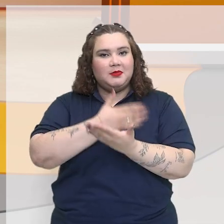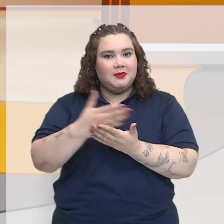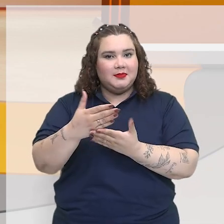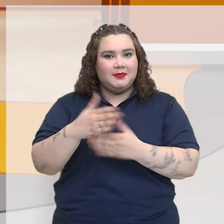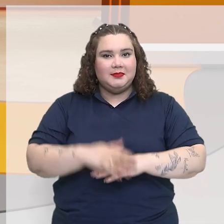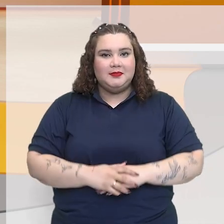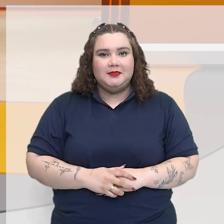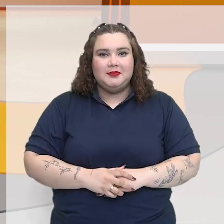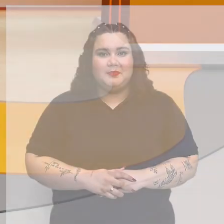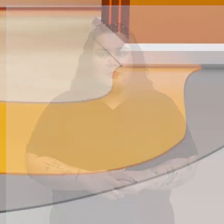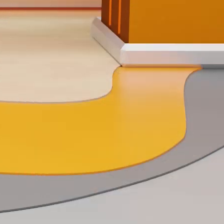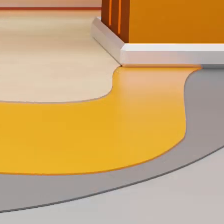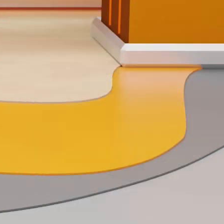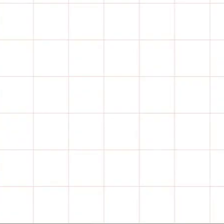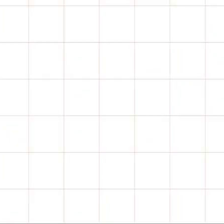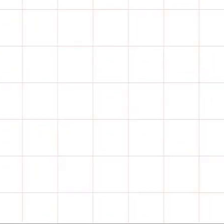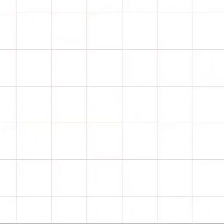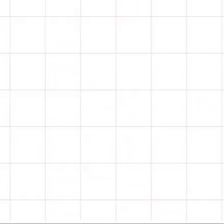aula.